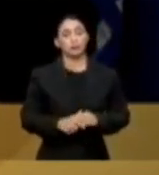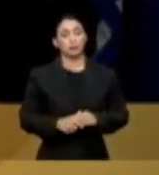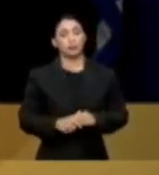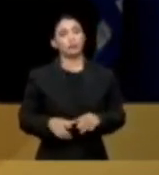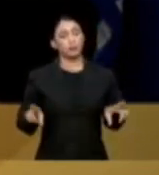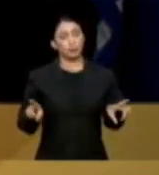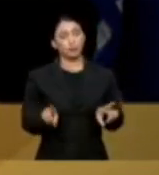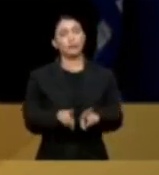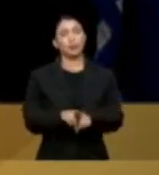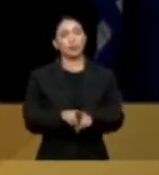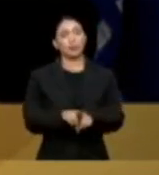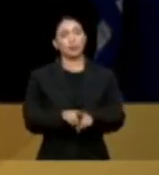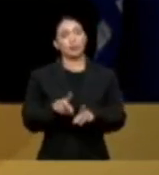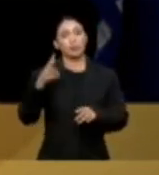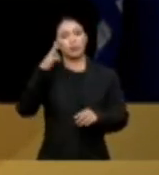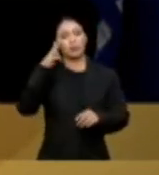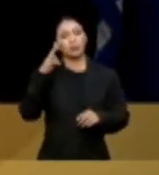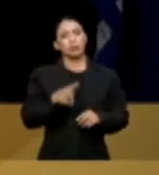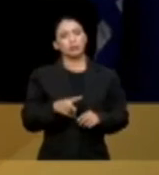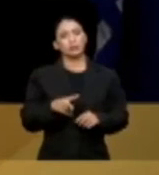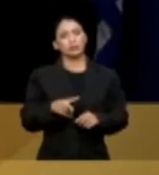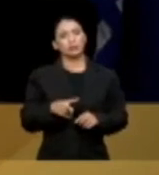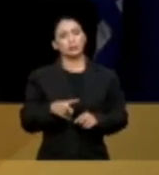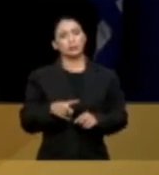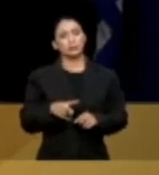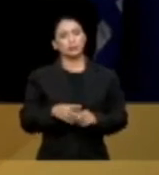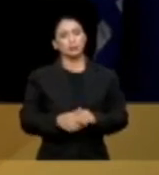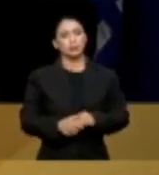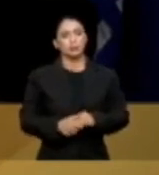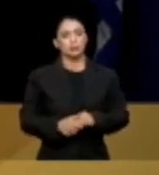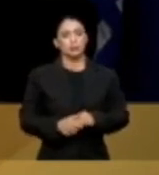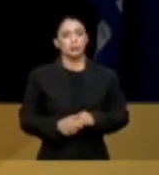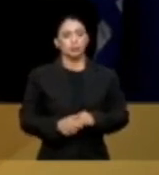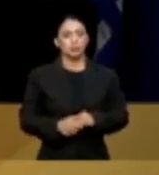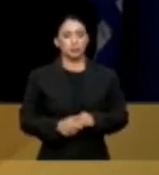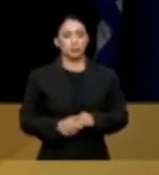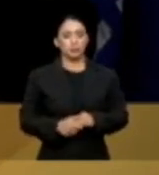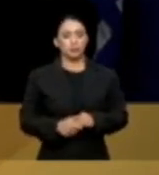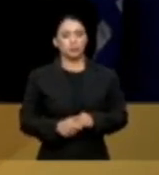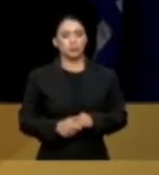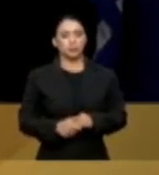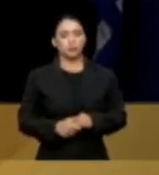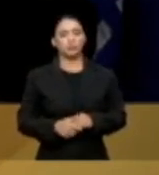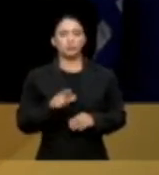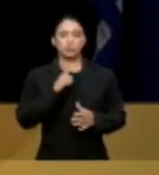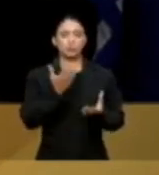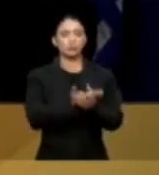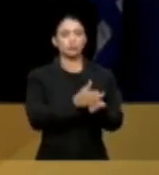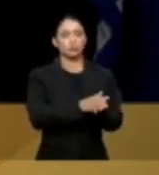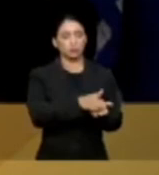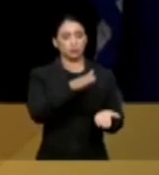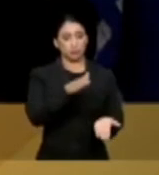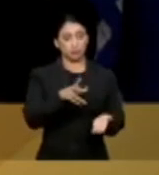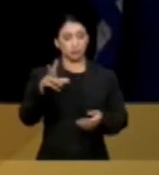há também que se buscar a cedência recíproca em casos concretos, como versado nesses autos.